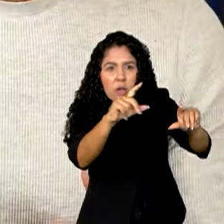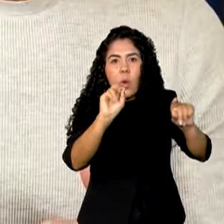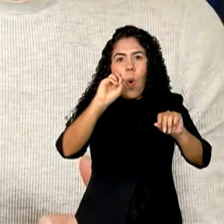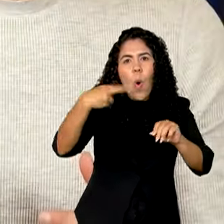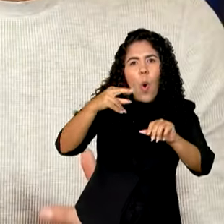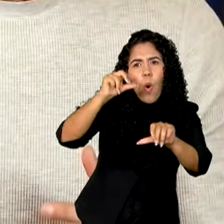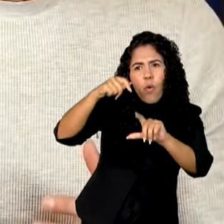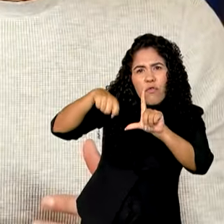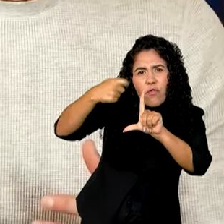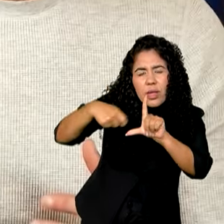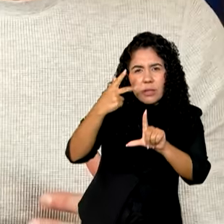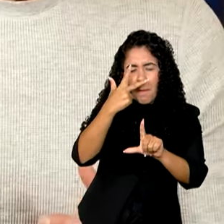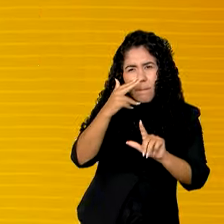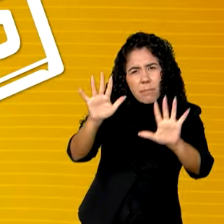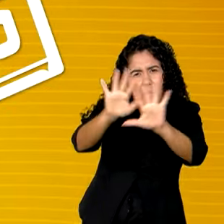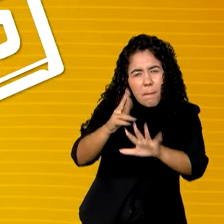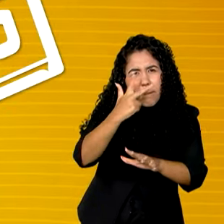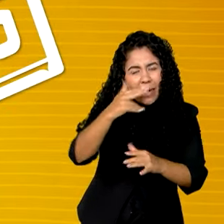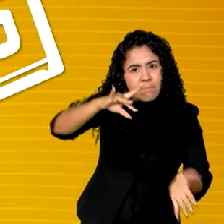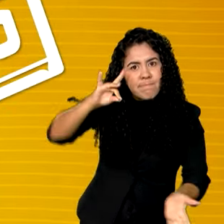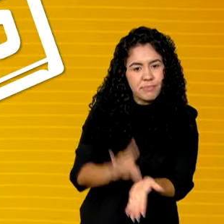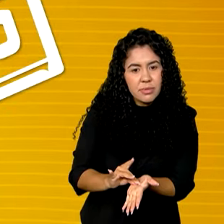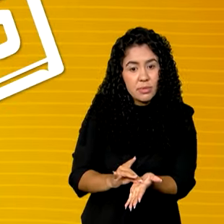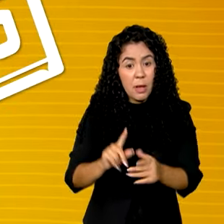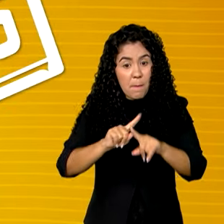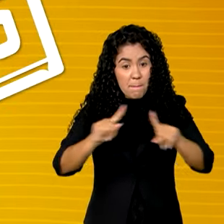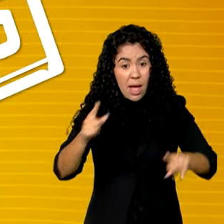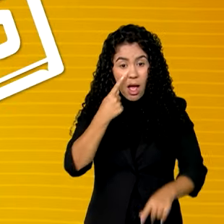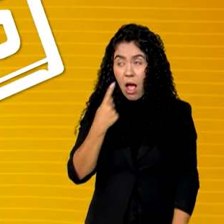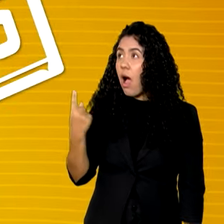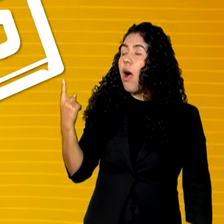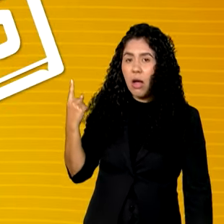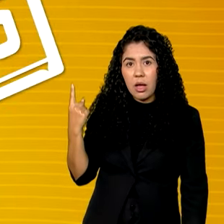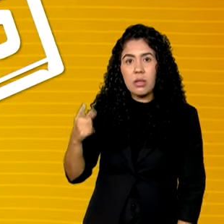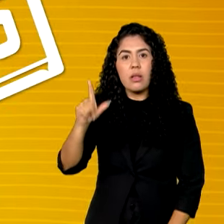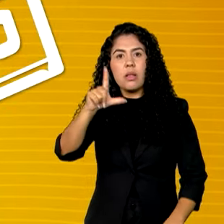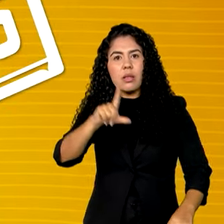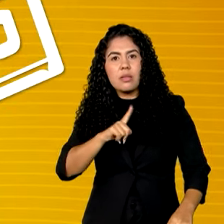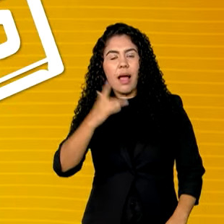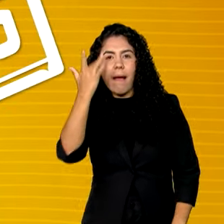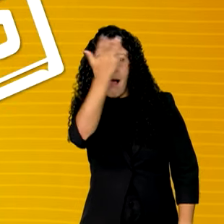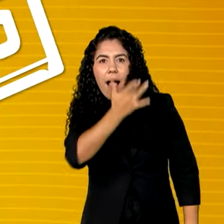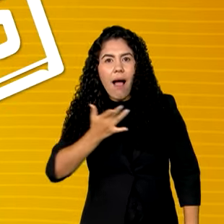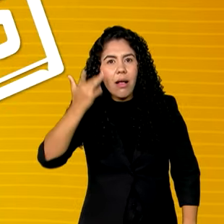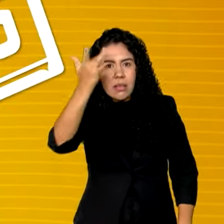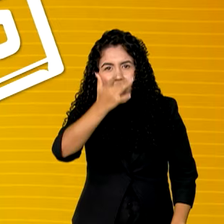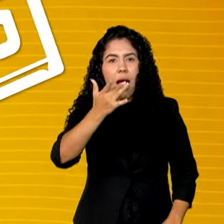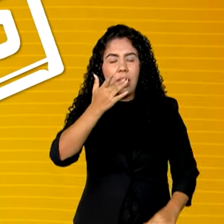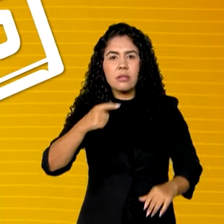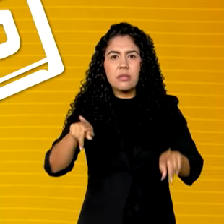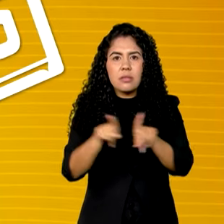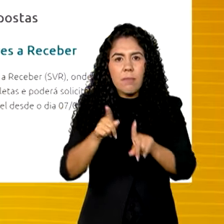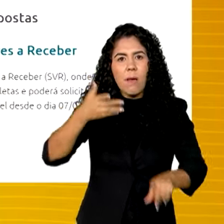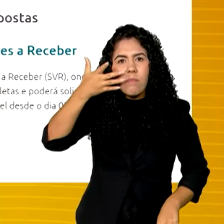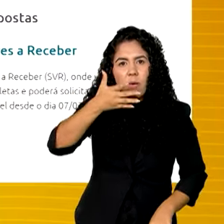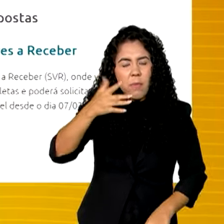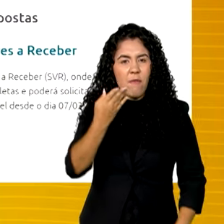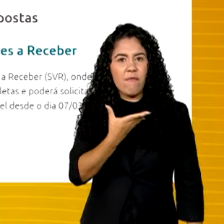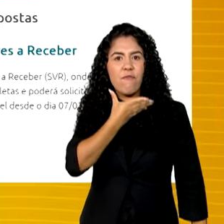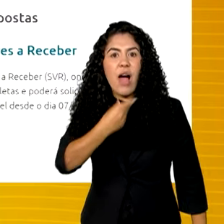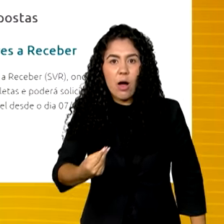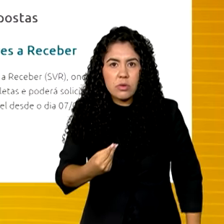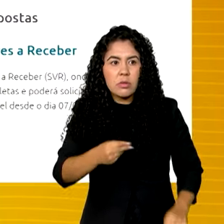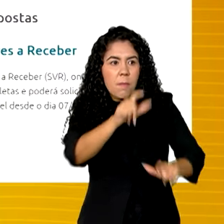parecer que são reais no episódio da deep fake envolvendo o Ministro Fernando dade além do depoimento falso os